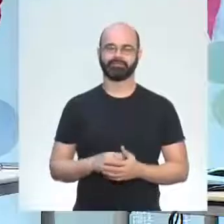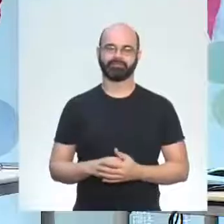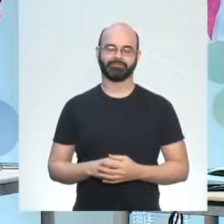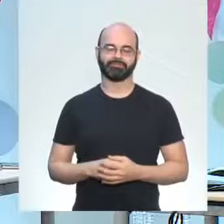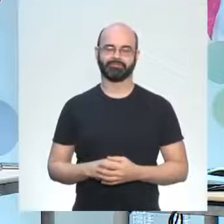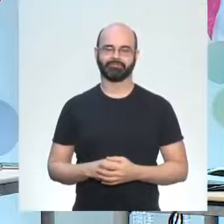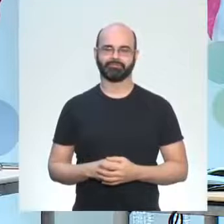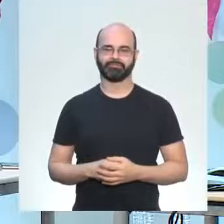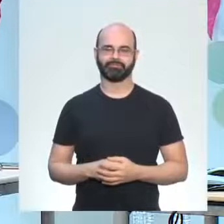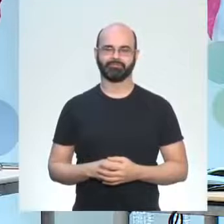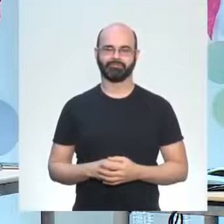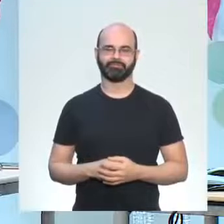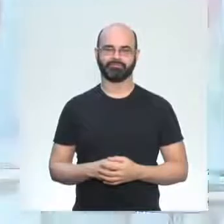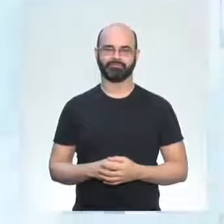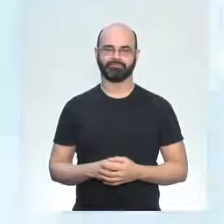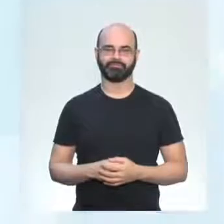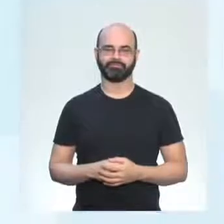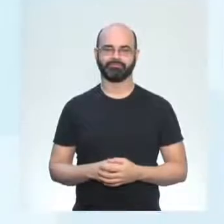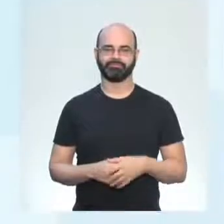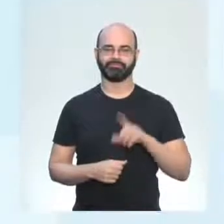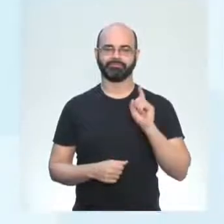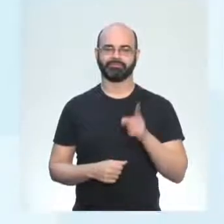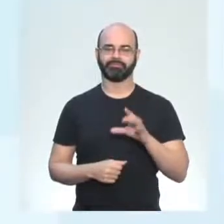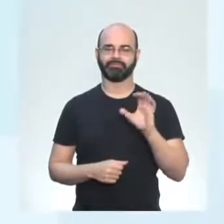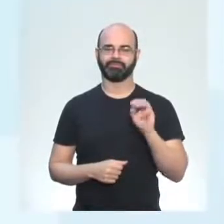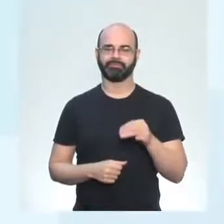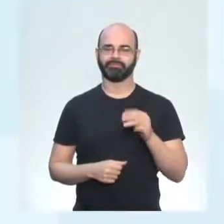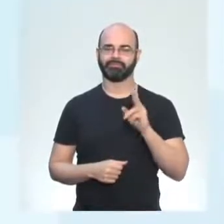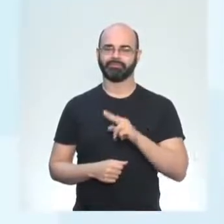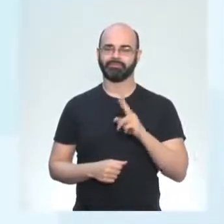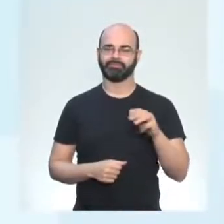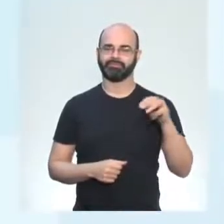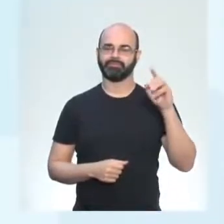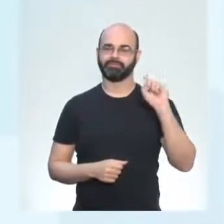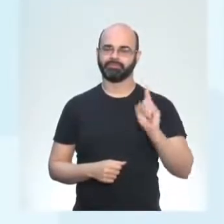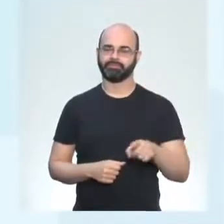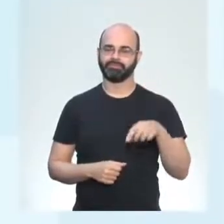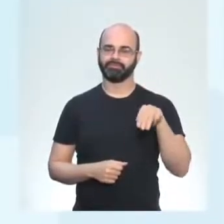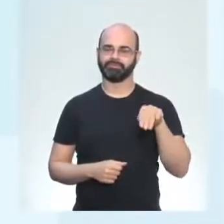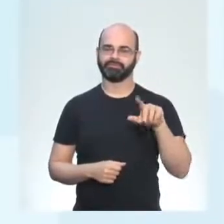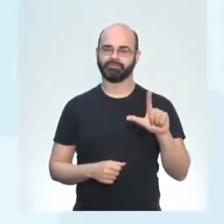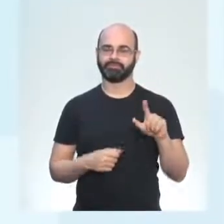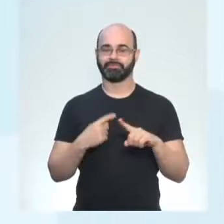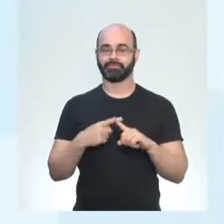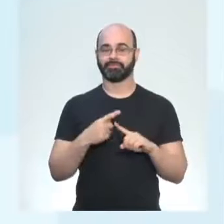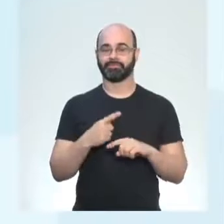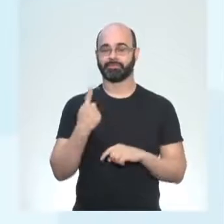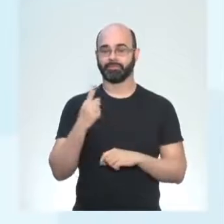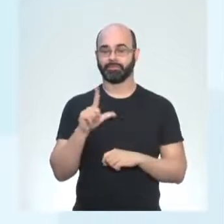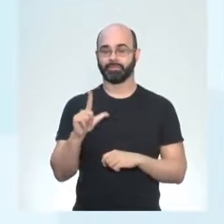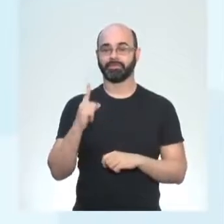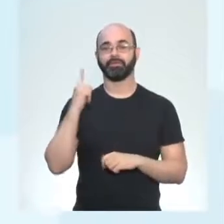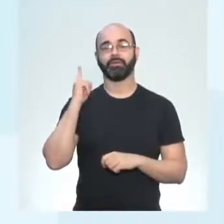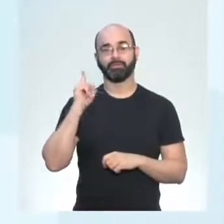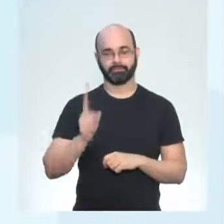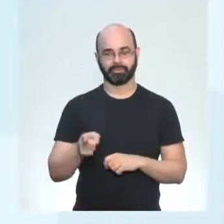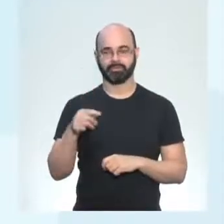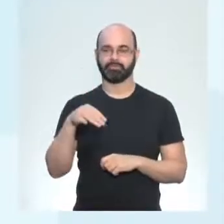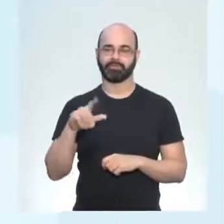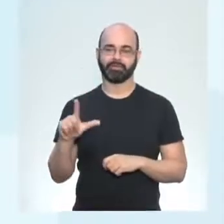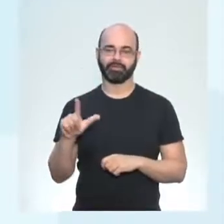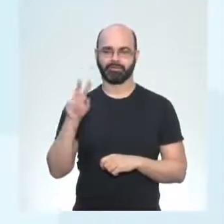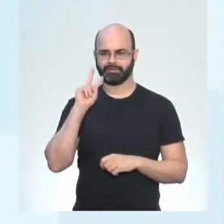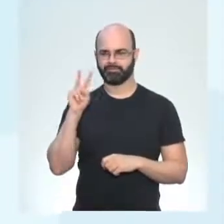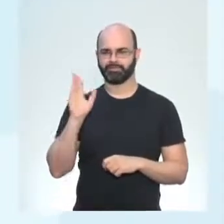pessoal, nós temos então que 1000 centímetros cúbicos é igual a 1000 ml, porque 1 litro é 1000 ml, né? Também. O pessoal já deve ter visto